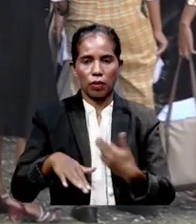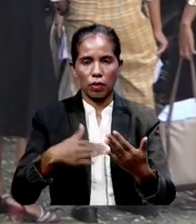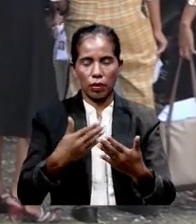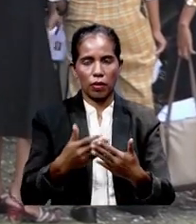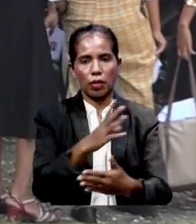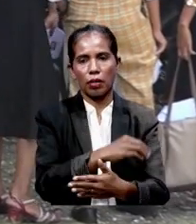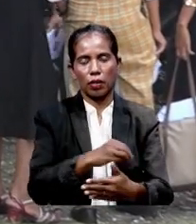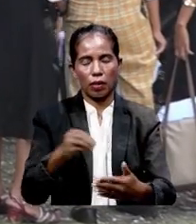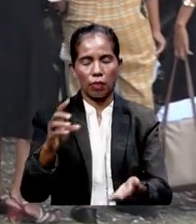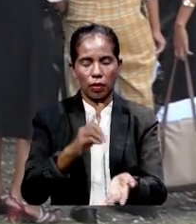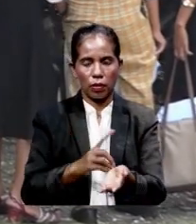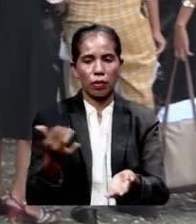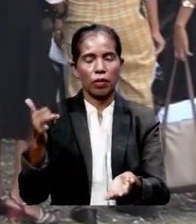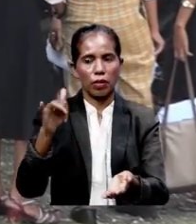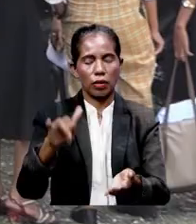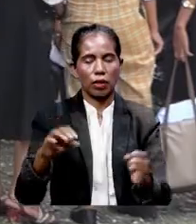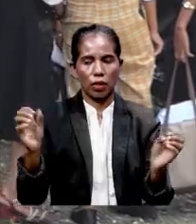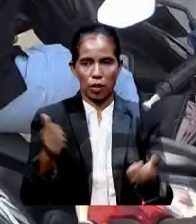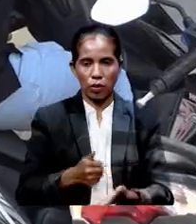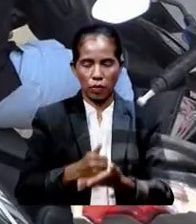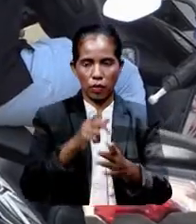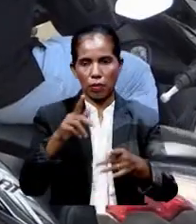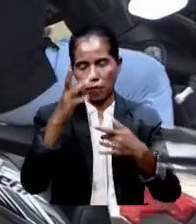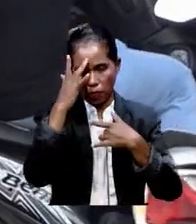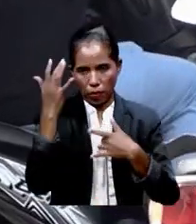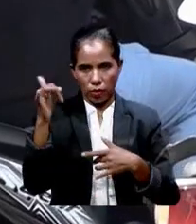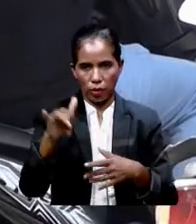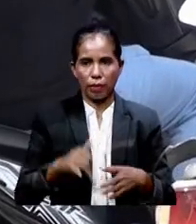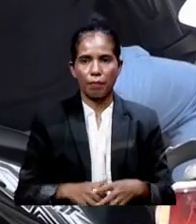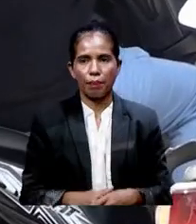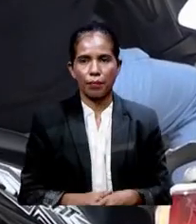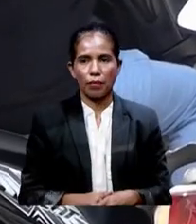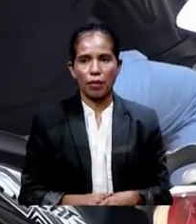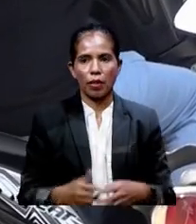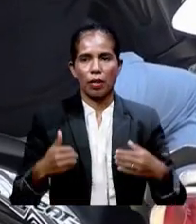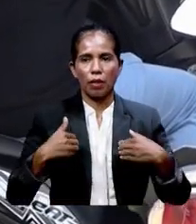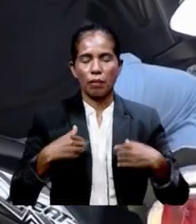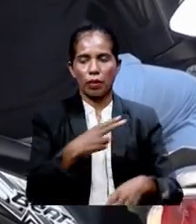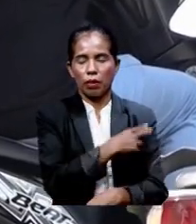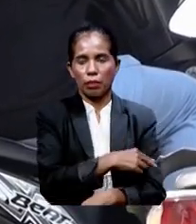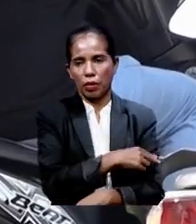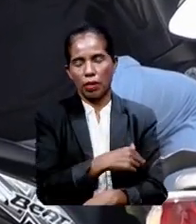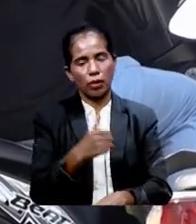nacional tamo pessoal saúde menos atual atendimento ba paciente sira. Além de né, ia mos posto saúde balung ia